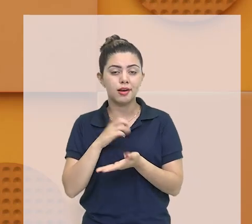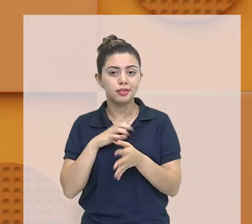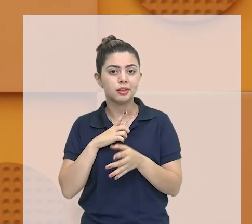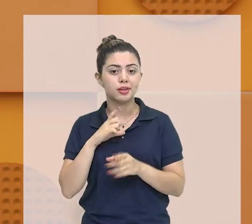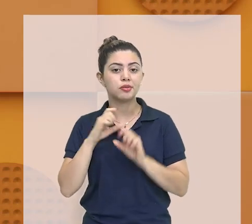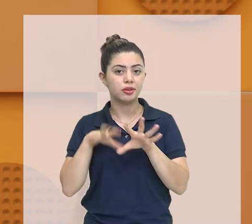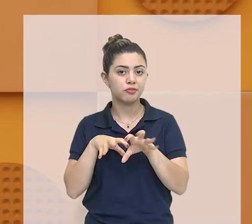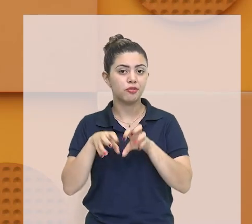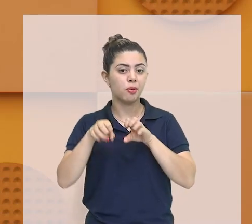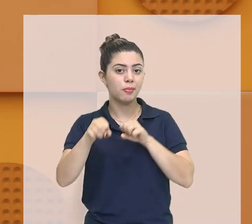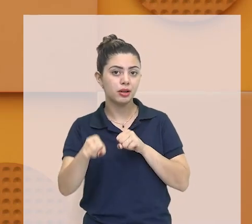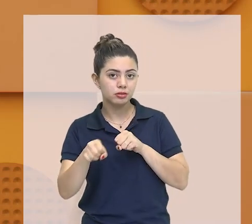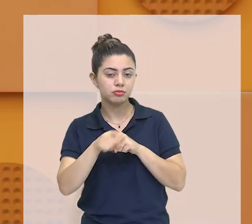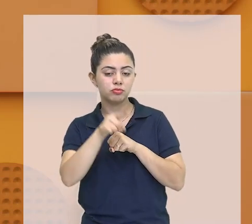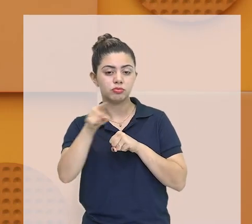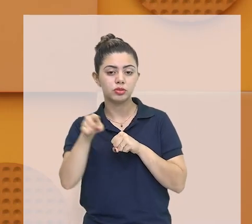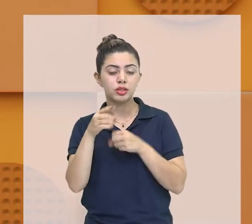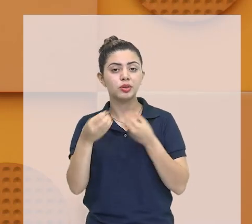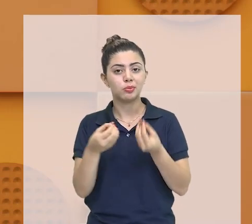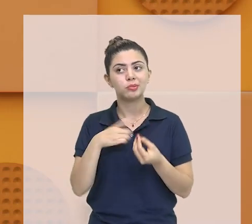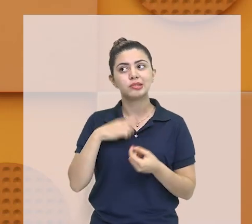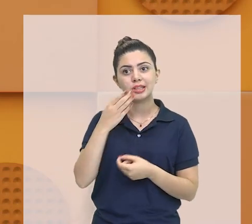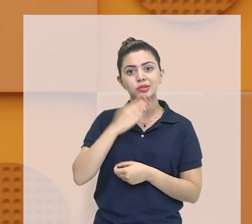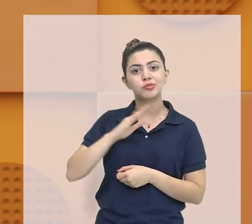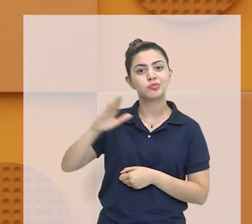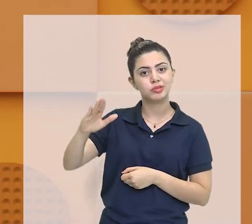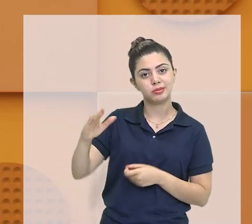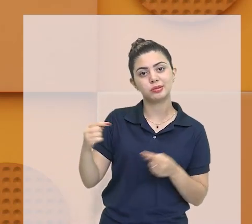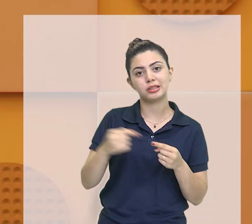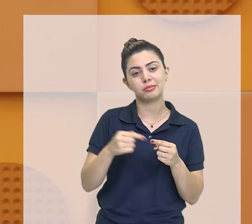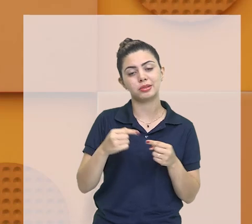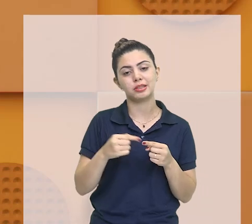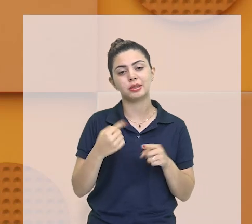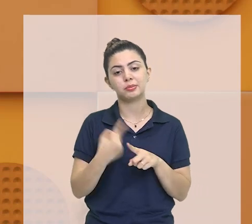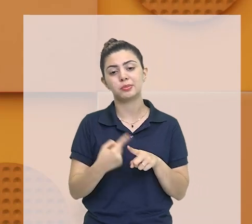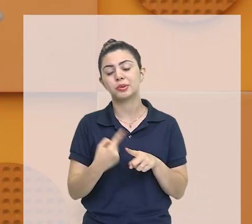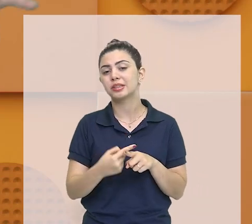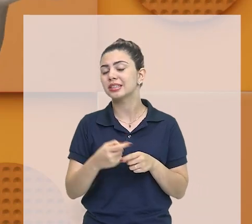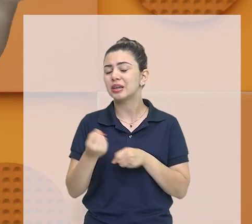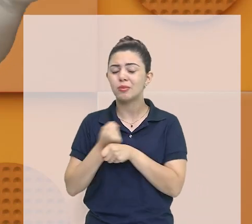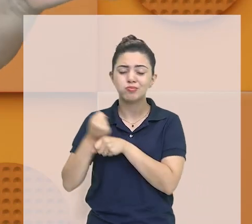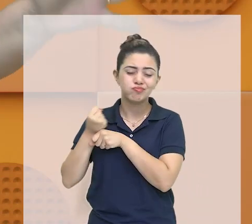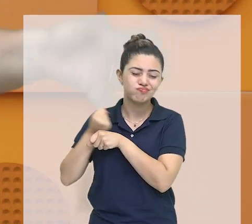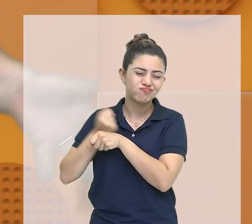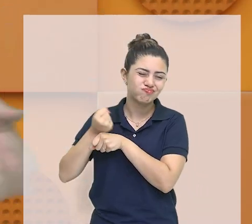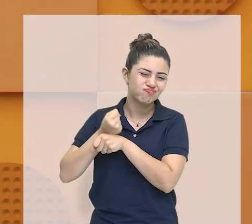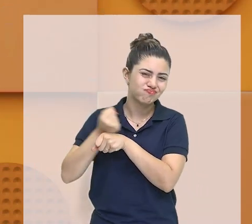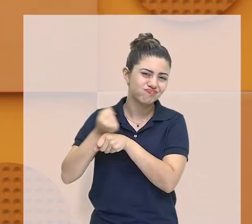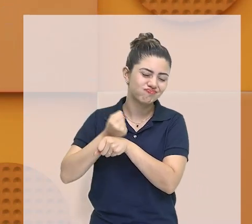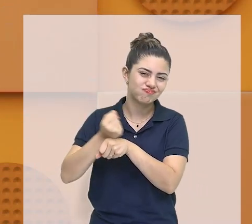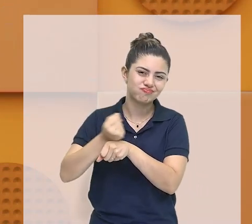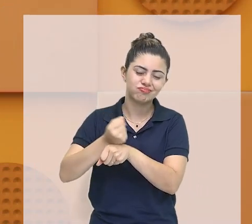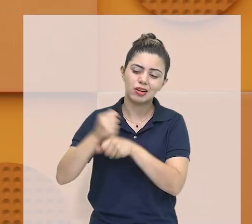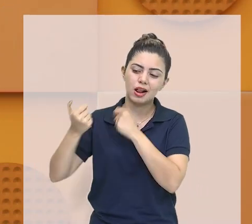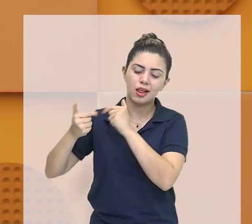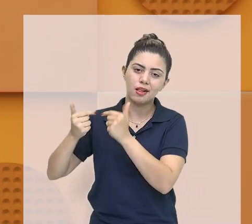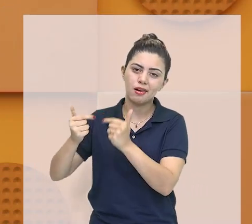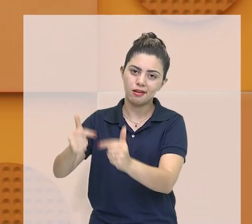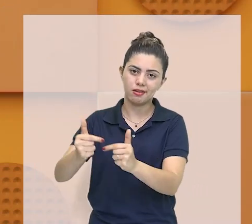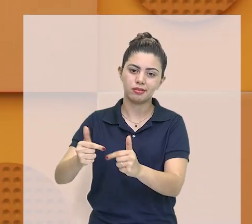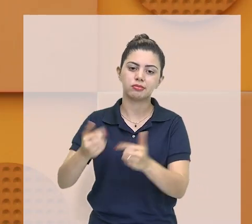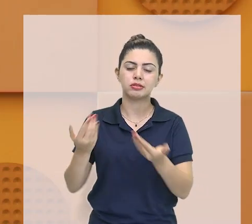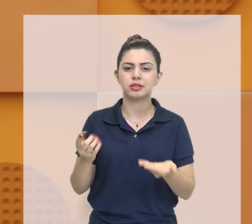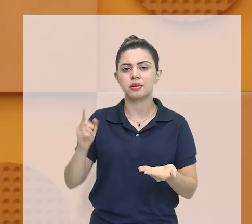formatura, não é mesmo? Ainda vão fazer esse juramento. Por quê? Porque ele é feito, né, durante toda a nossa história, visto